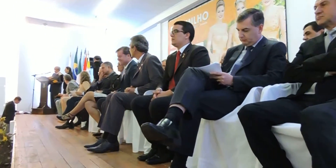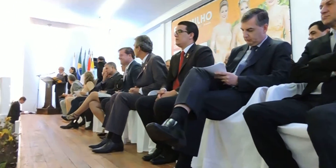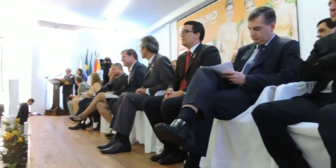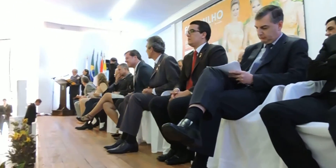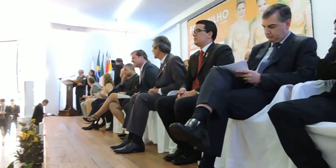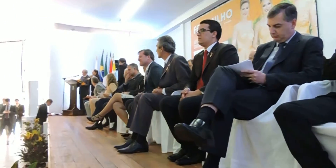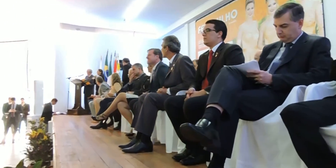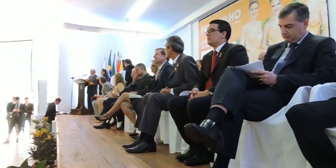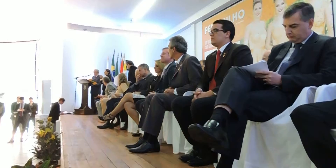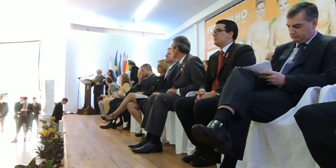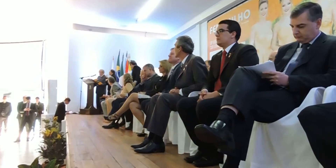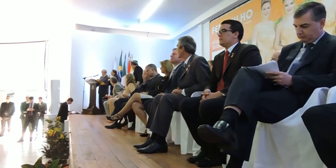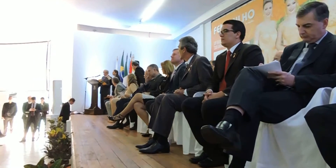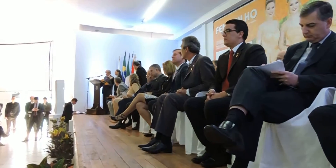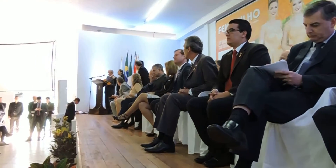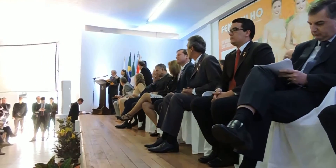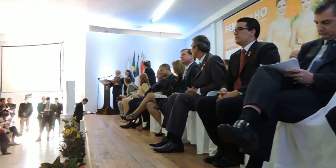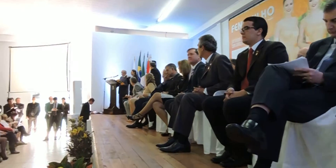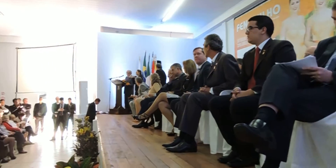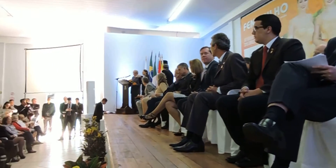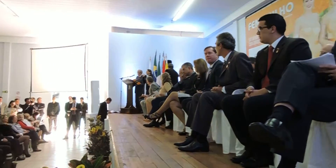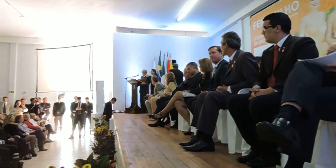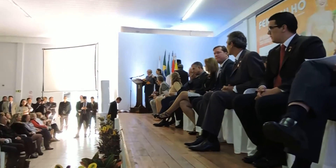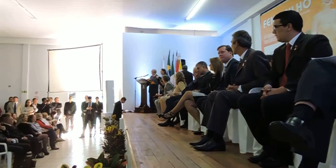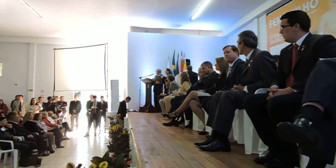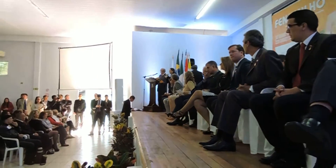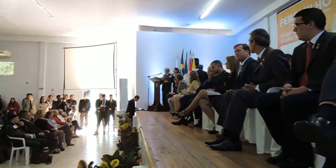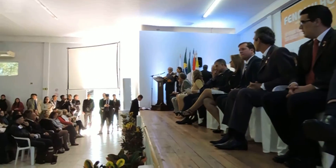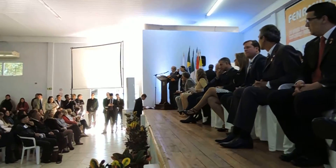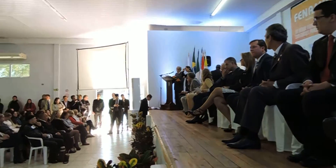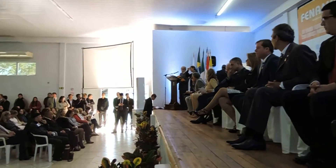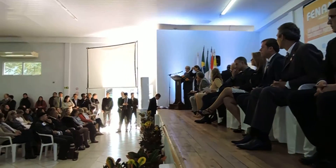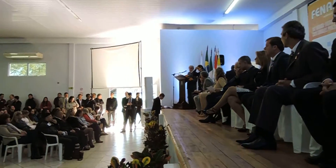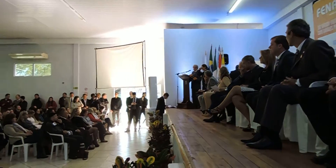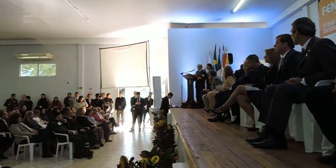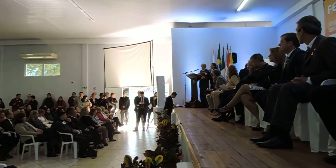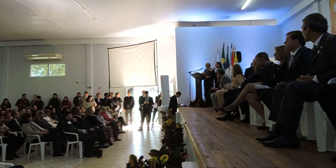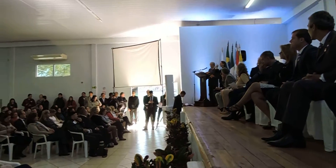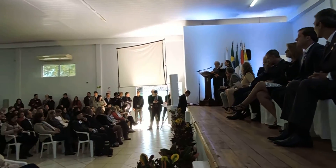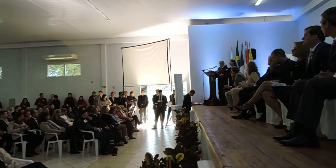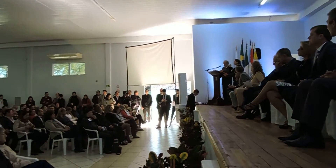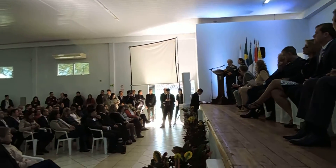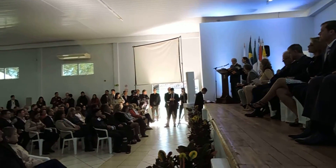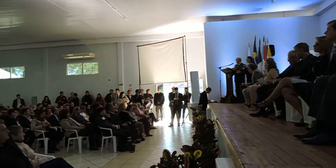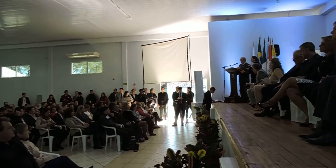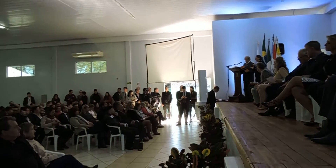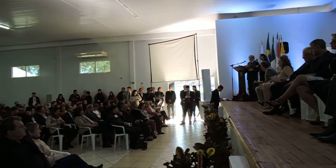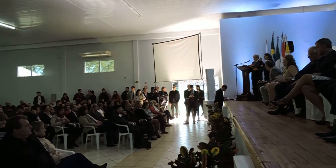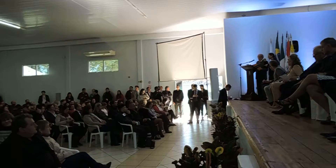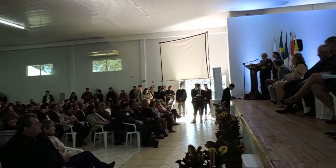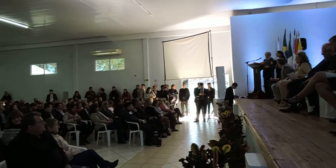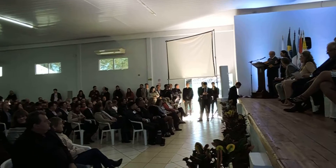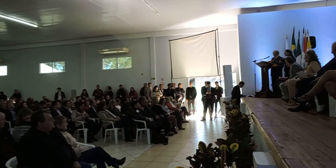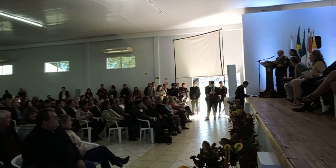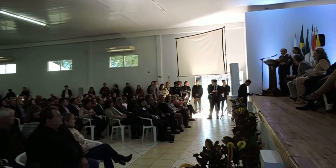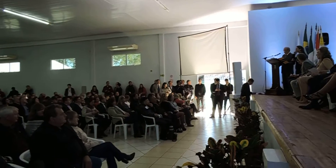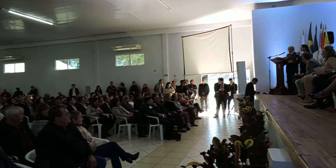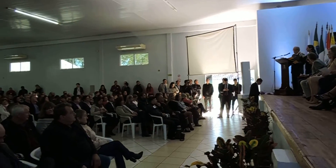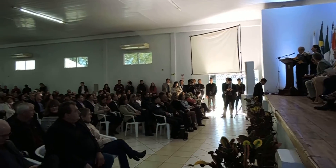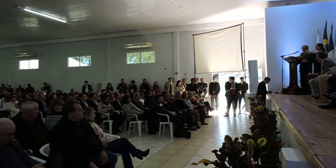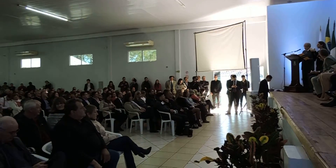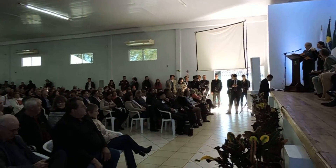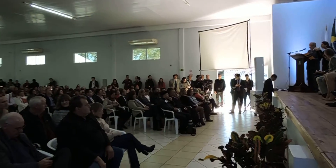tem gastronomia. Apesar dos percalços e dificuldades enfrentadas, como pouco tempo para a captação